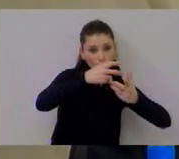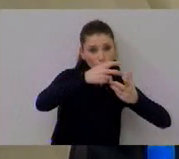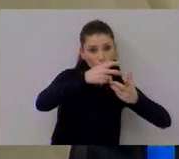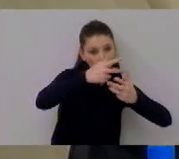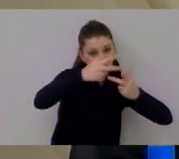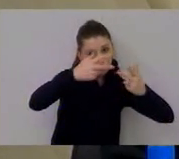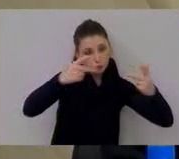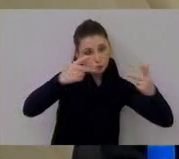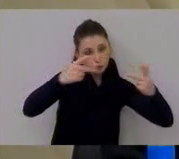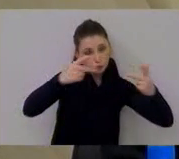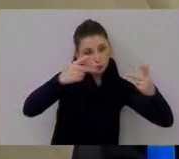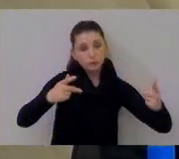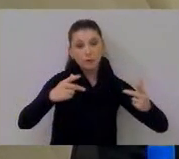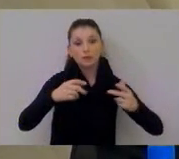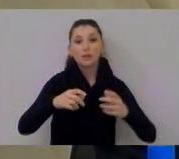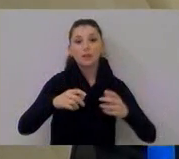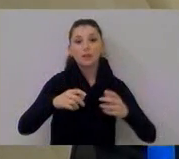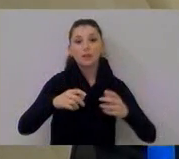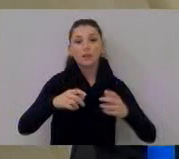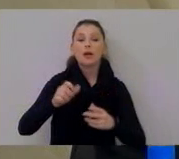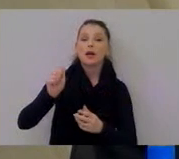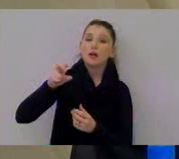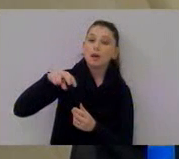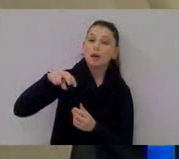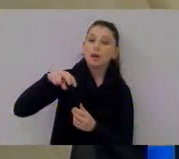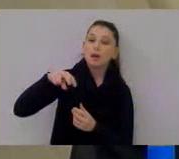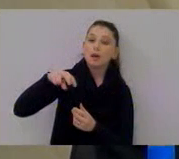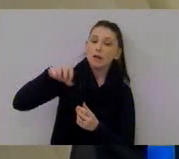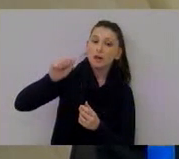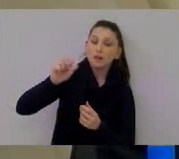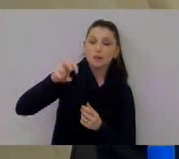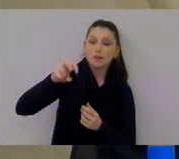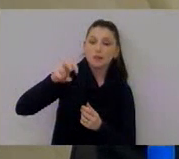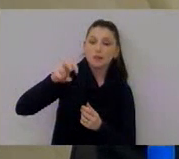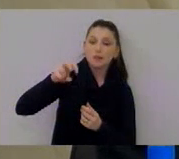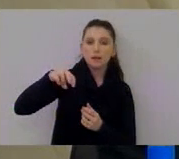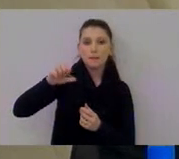anexo ao centro comunitário.